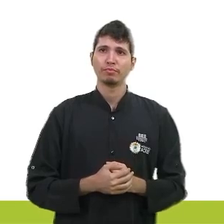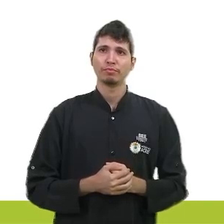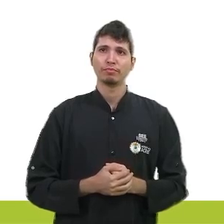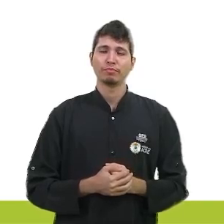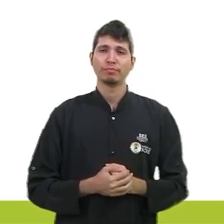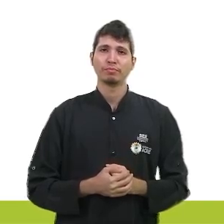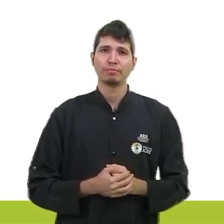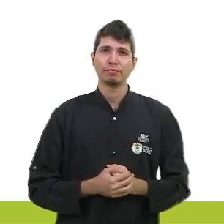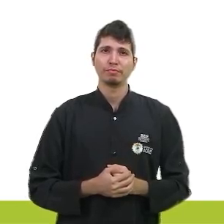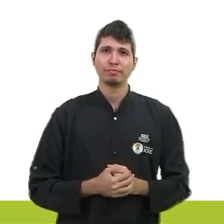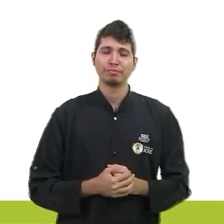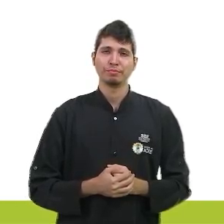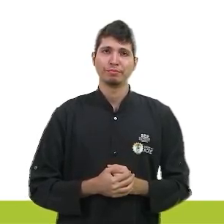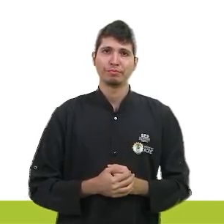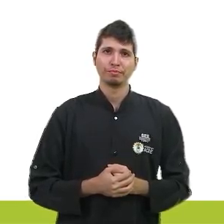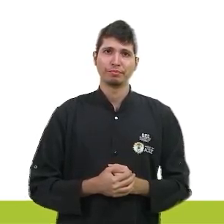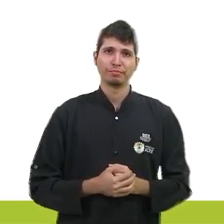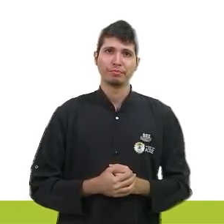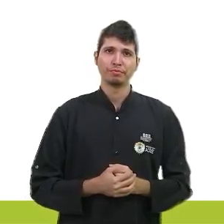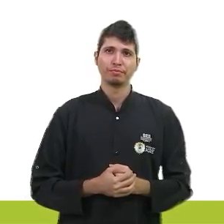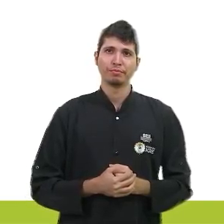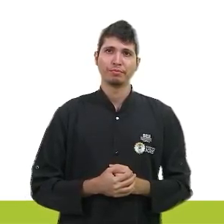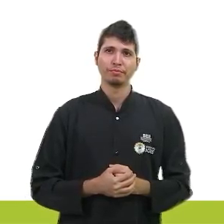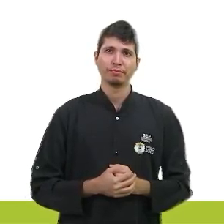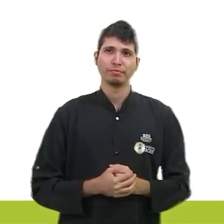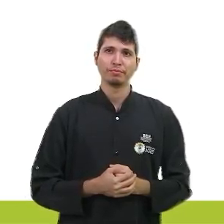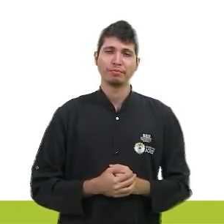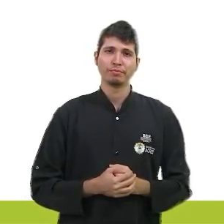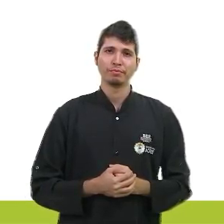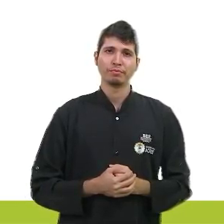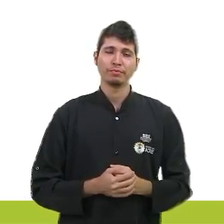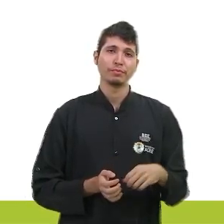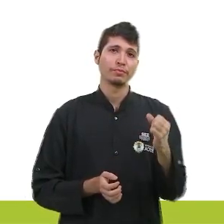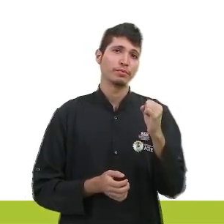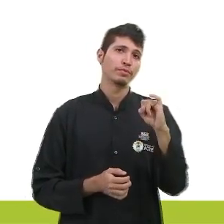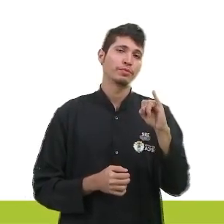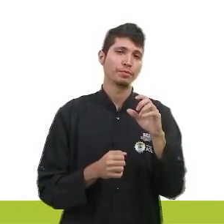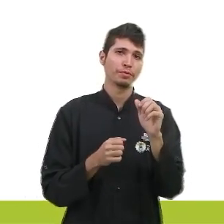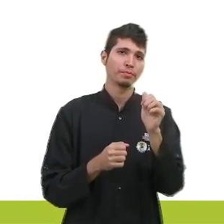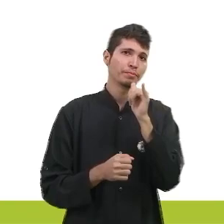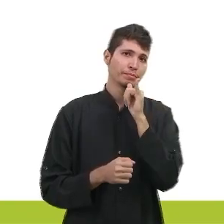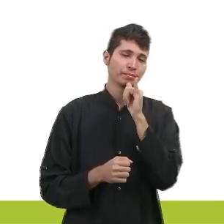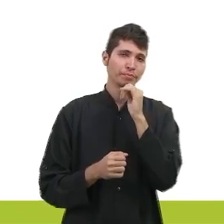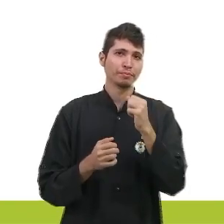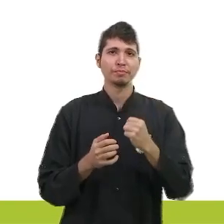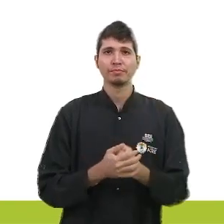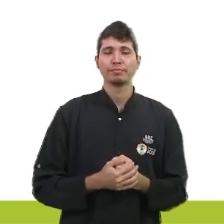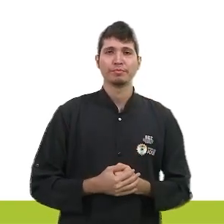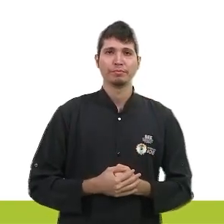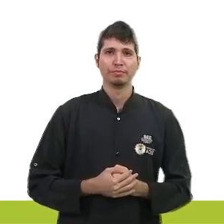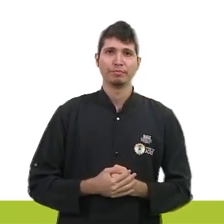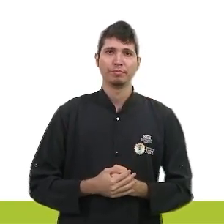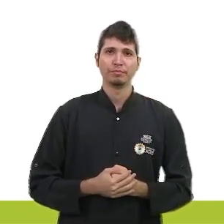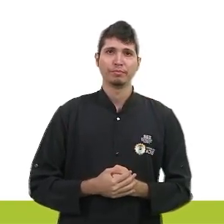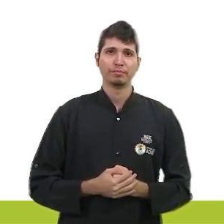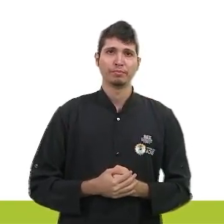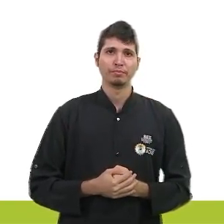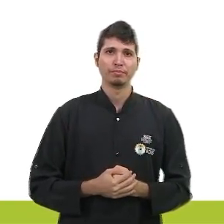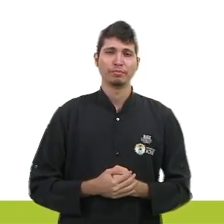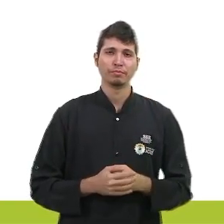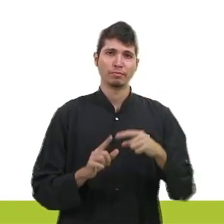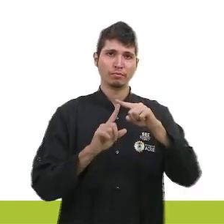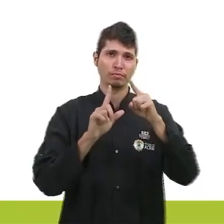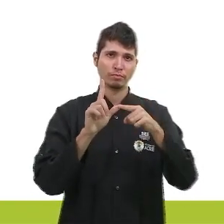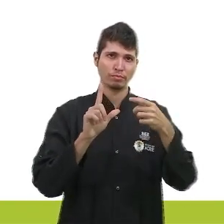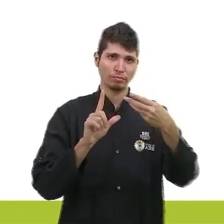2. Se você fizer agora o mesmo para o ângulo de